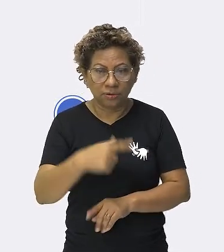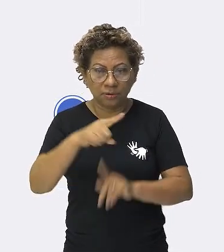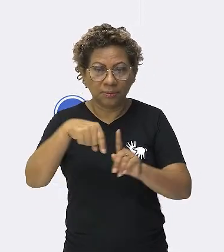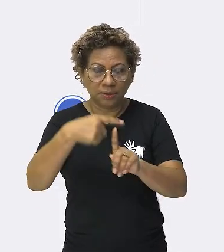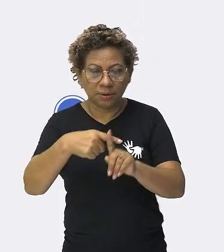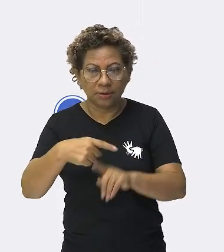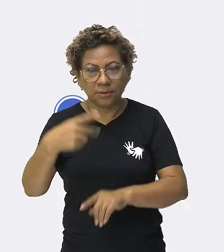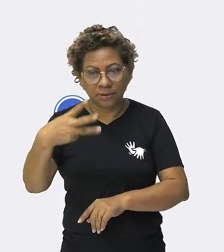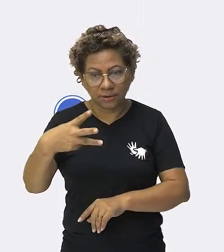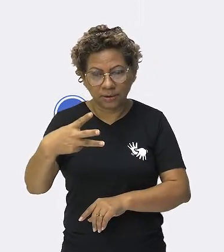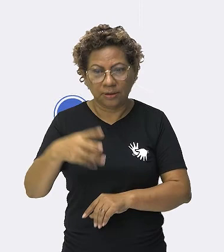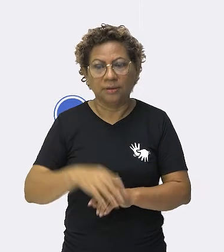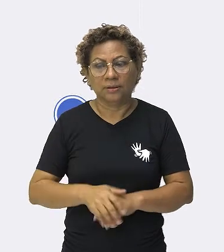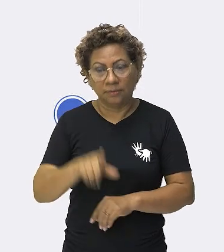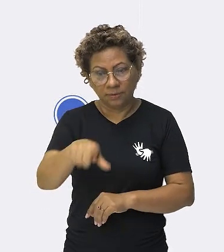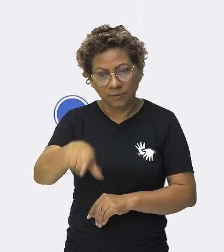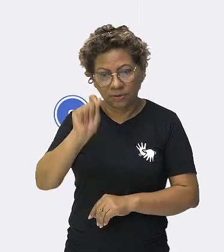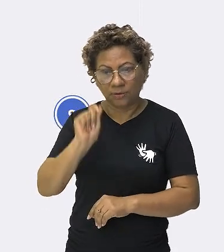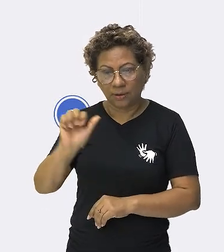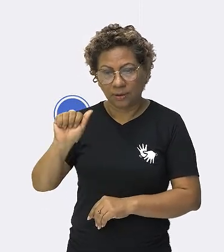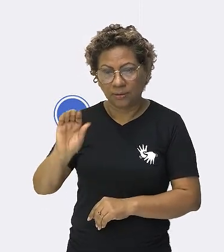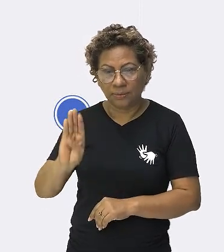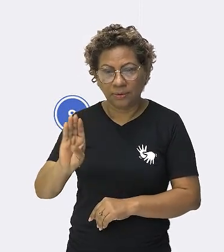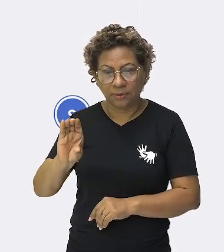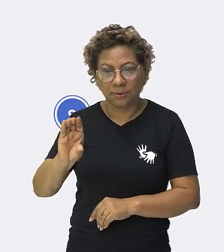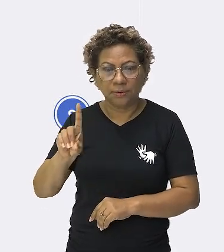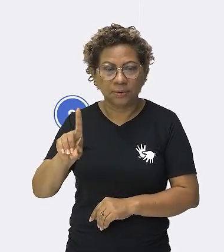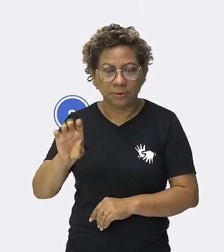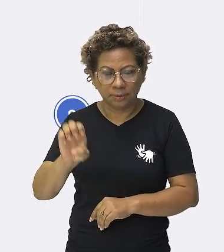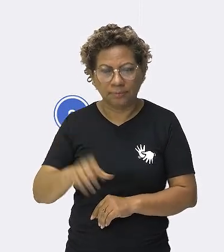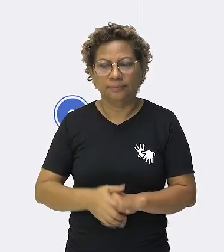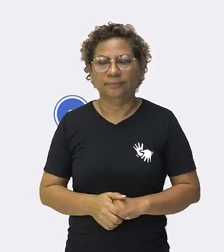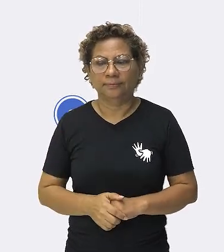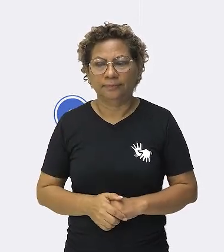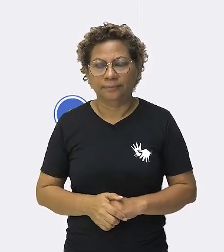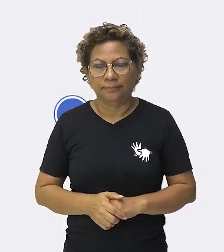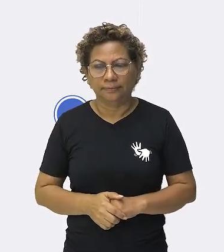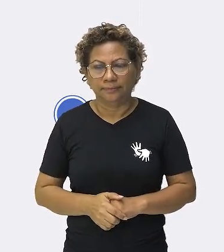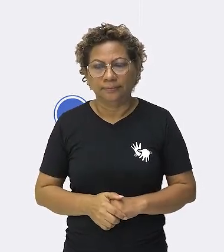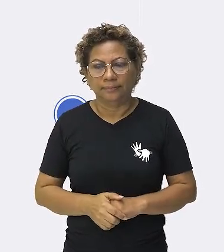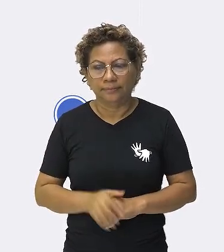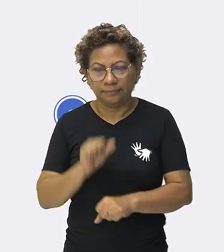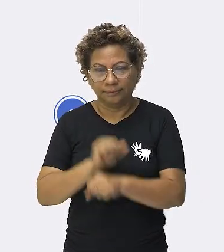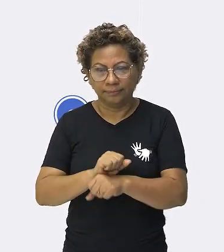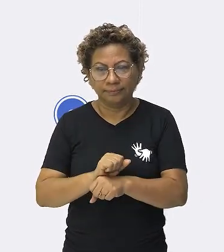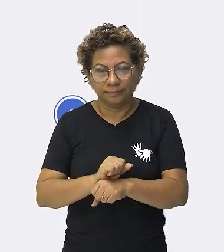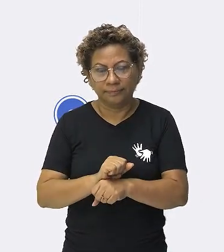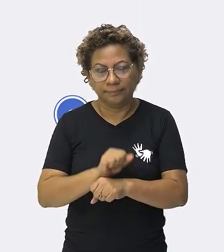sobre 2 mais 3. Escolha uma das alternativas. Boa atividade, até logo mais.